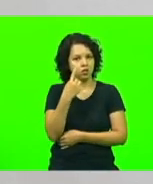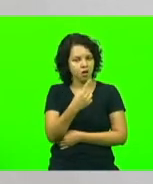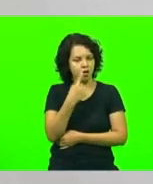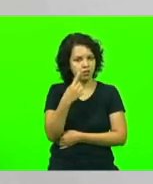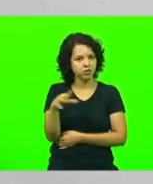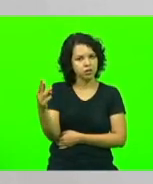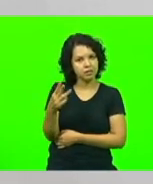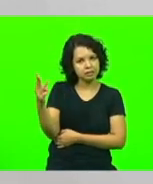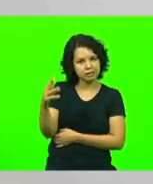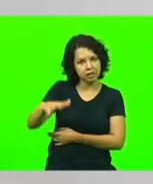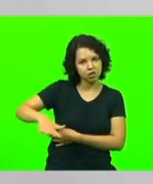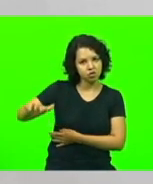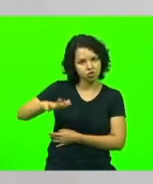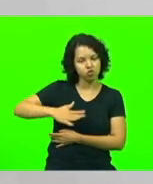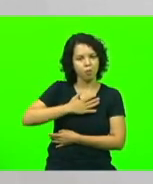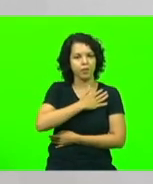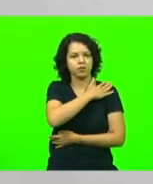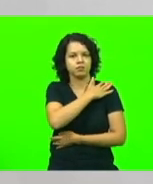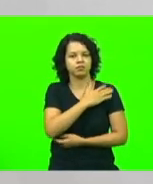região militar.